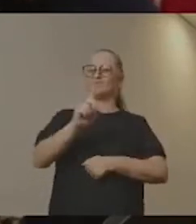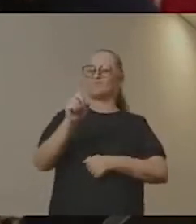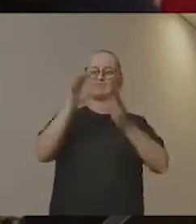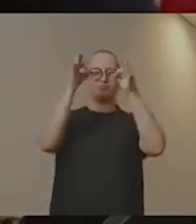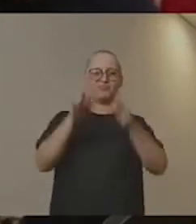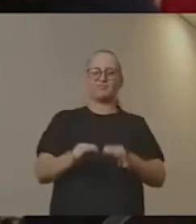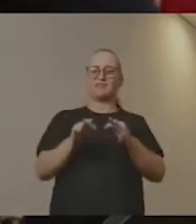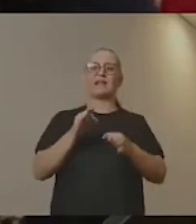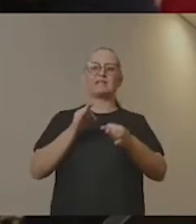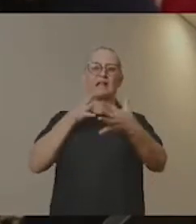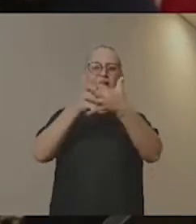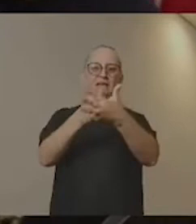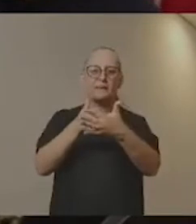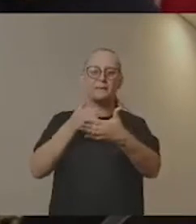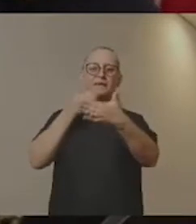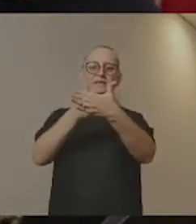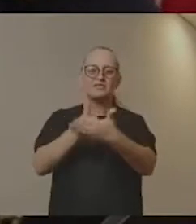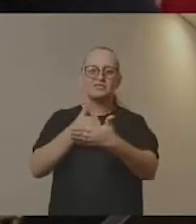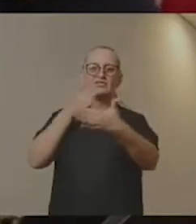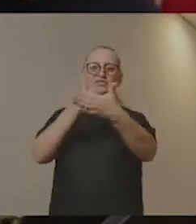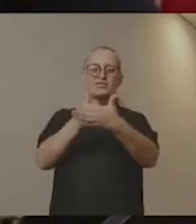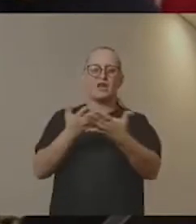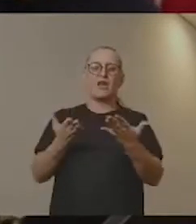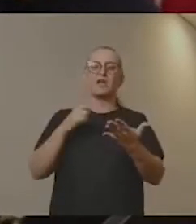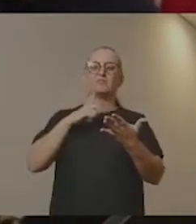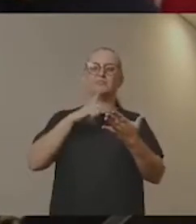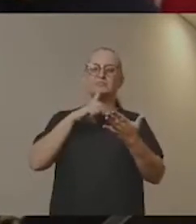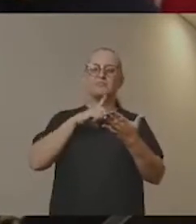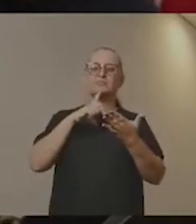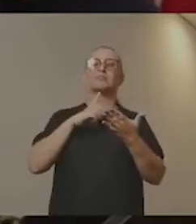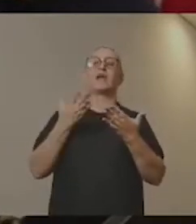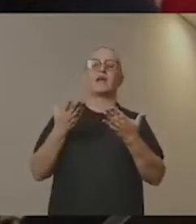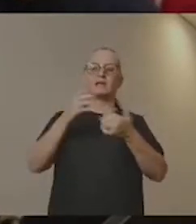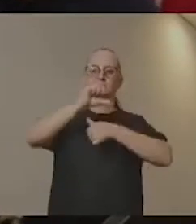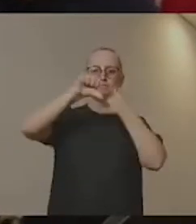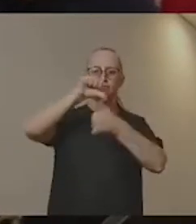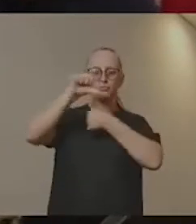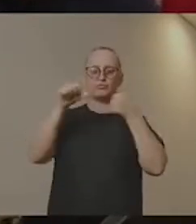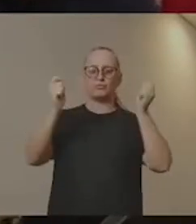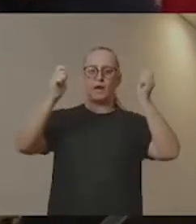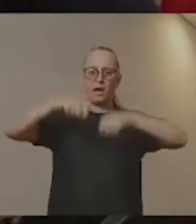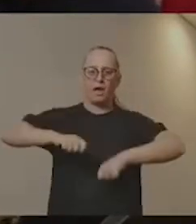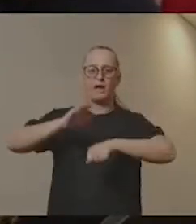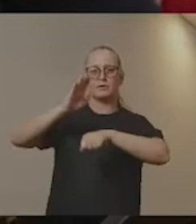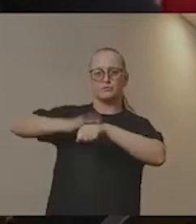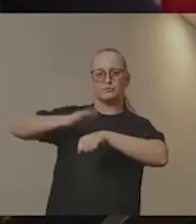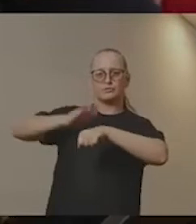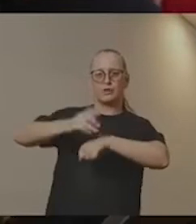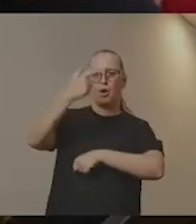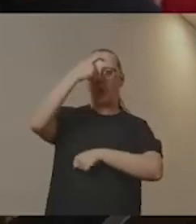fazer críticas, entendendo que a mudança vem das nossas atitudes, com a consciência de que toda relação